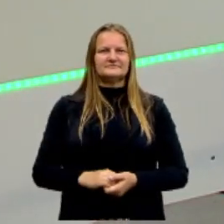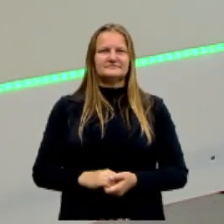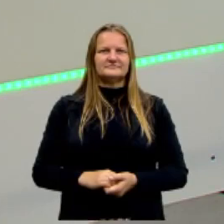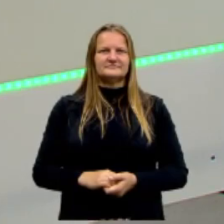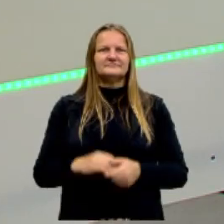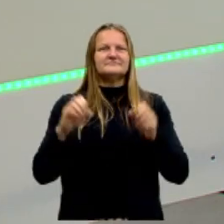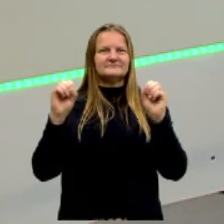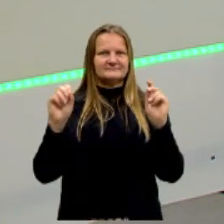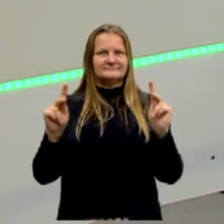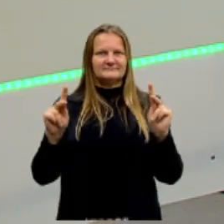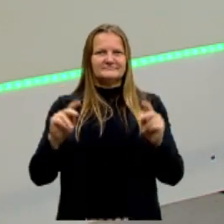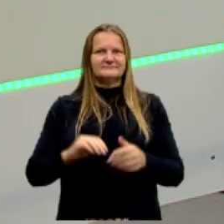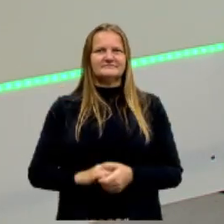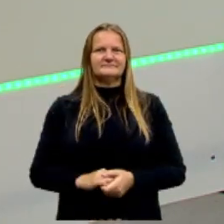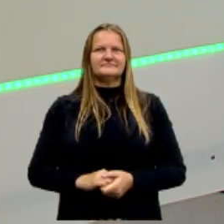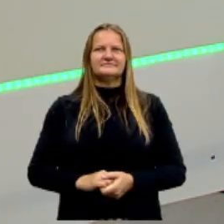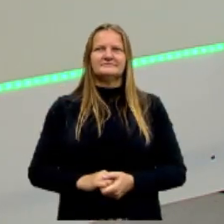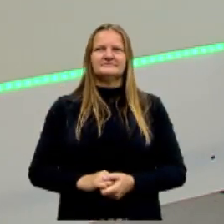Oi ok